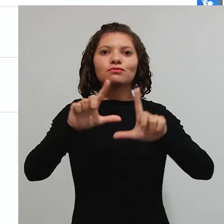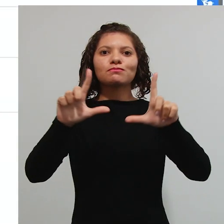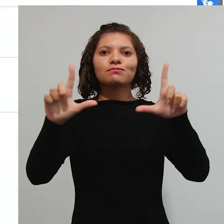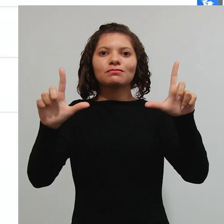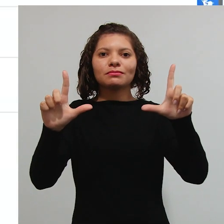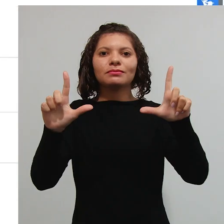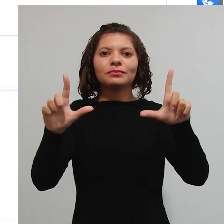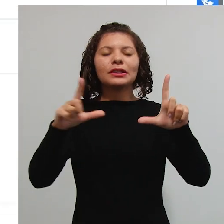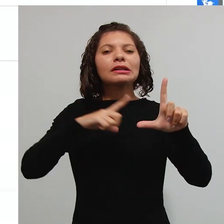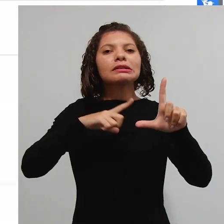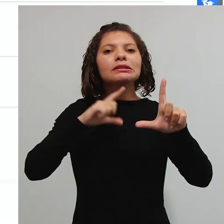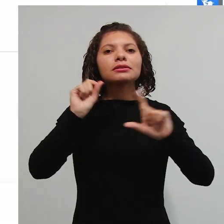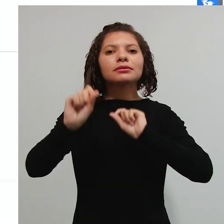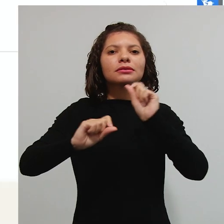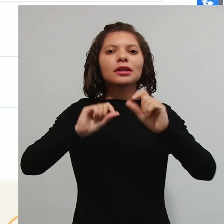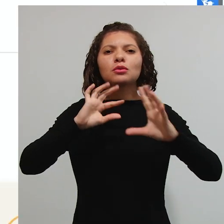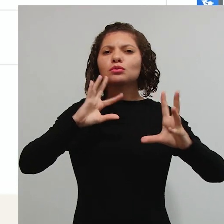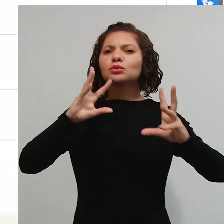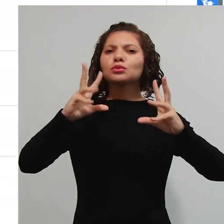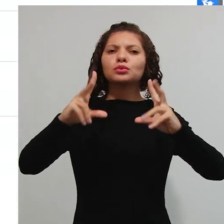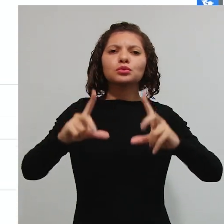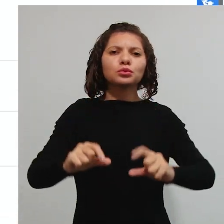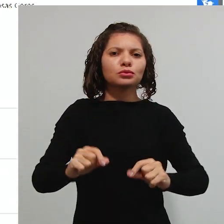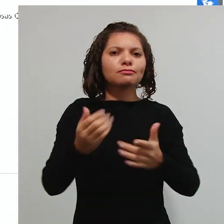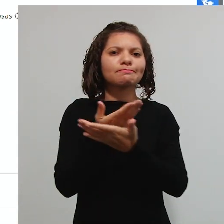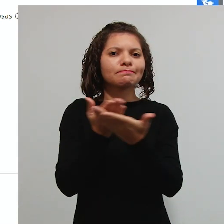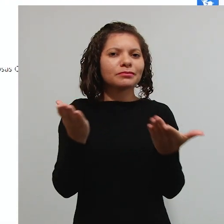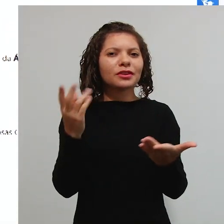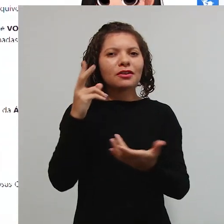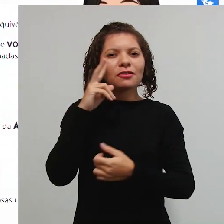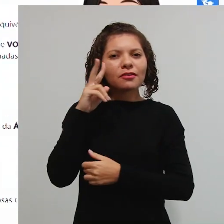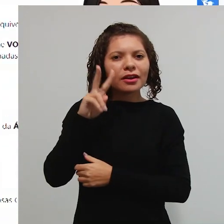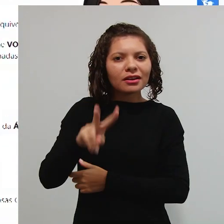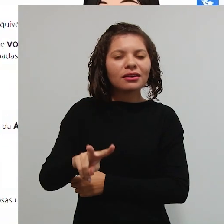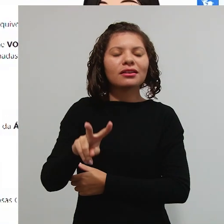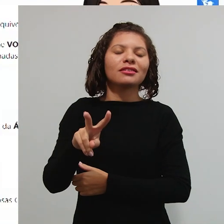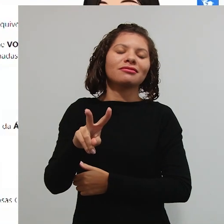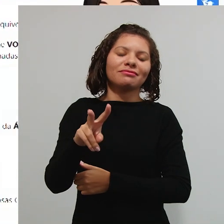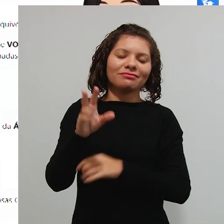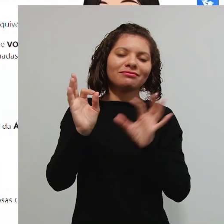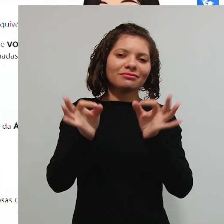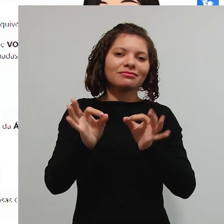aqui, ó, todo o material para vocês acompanharem,